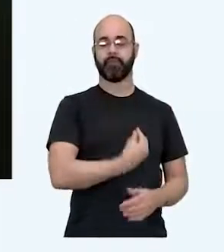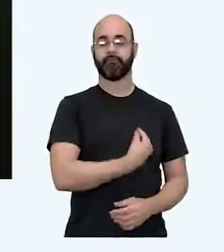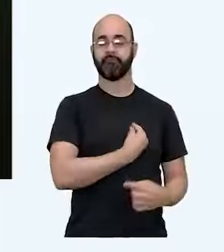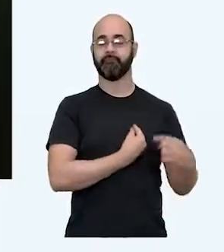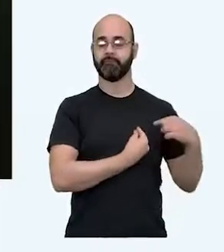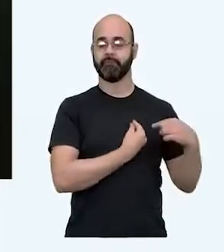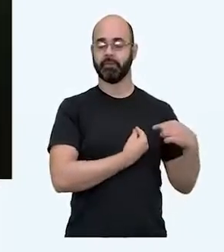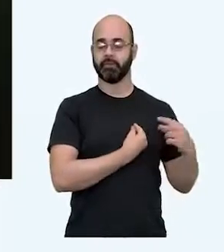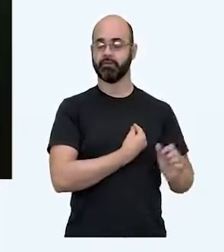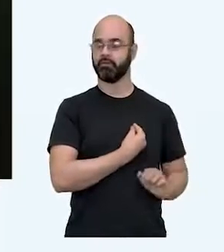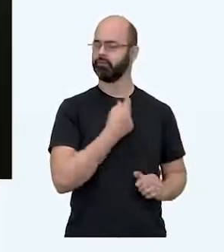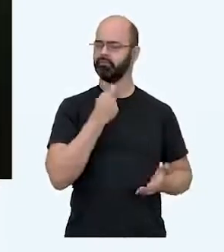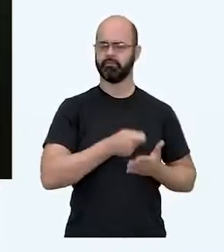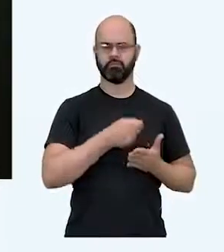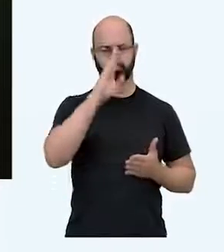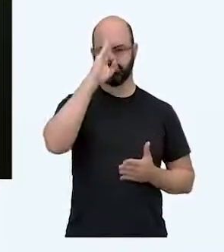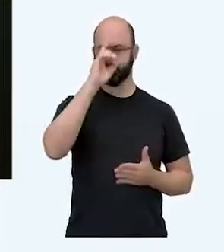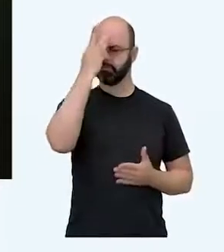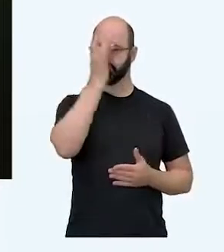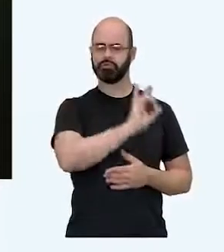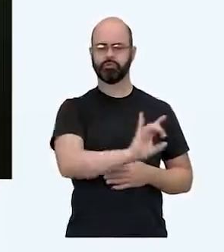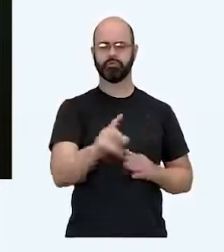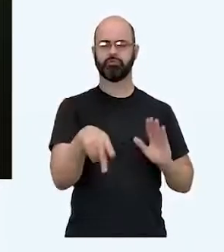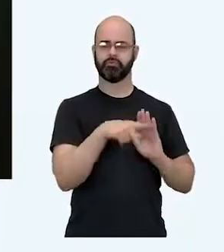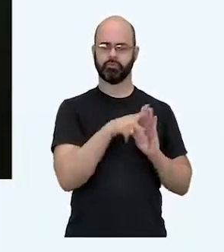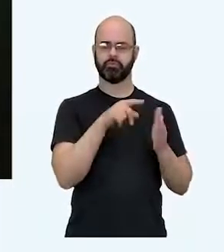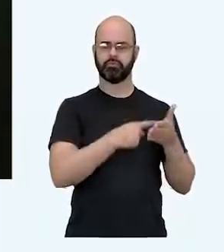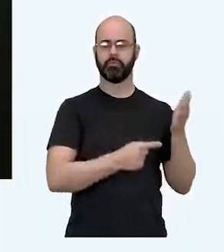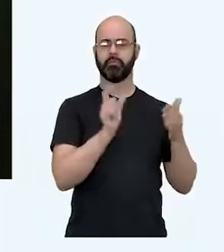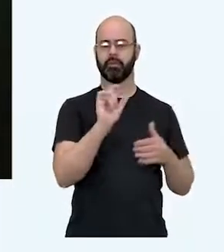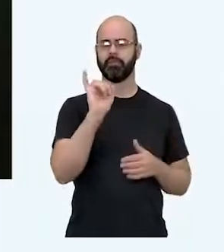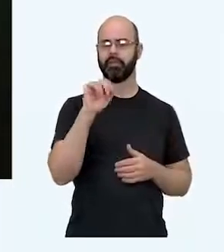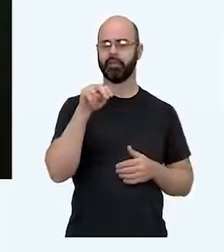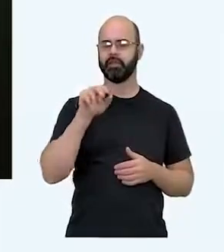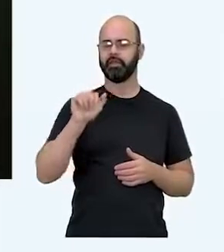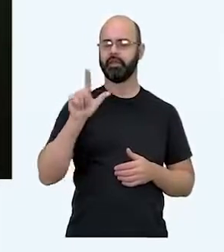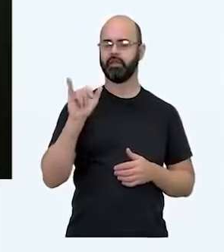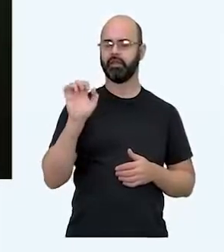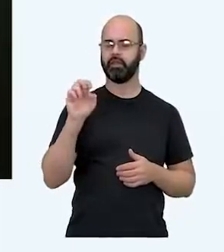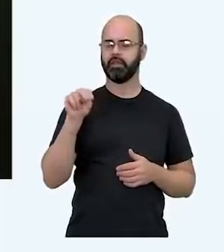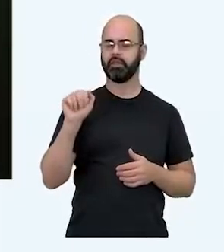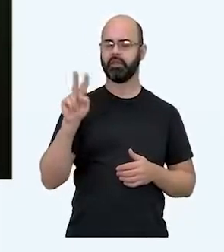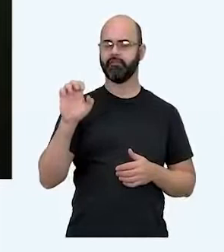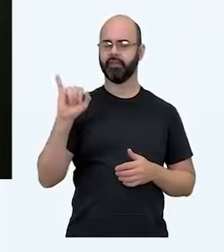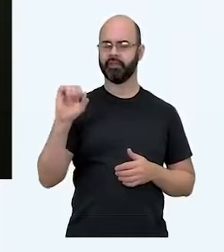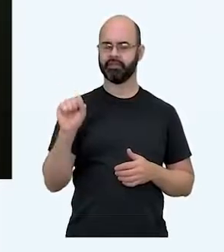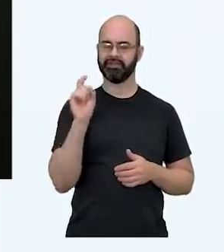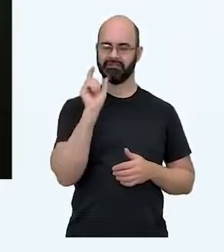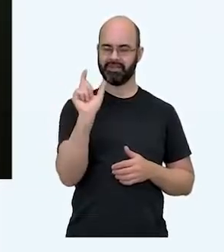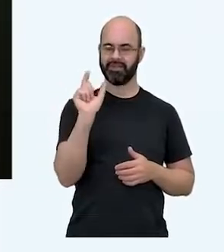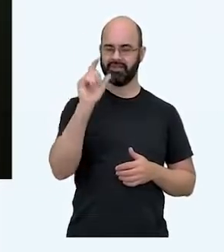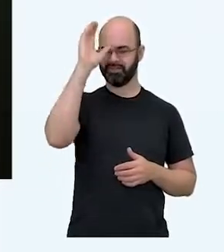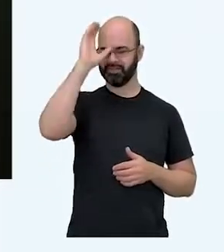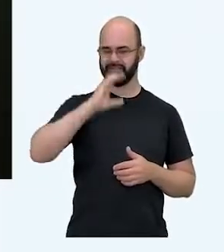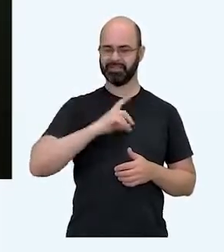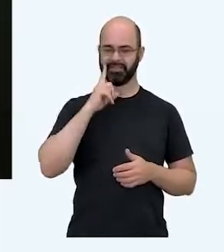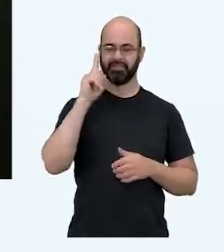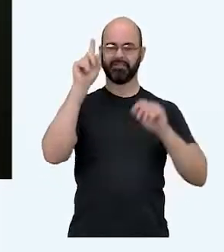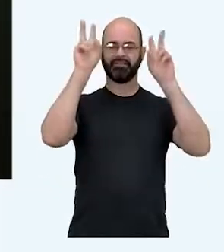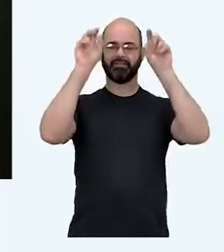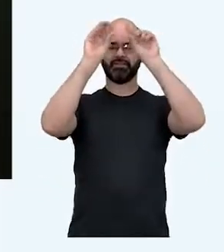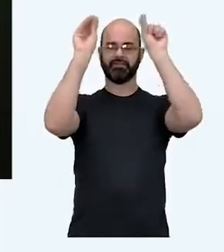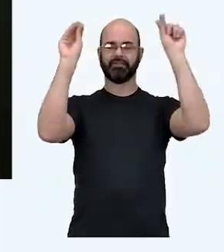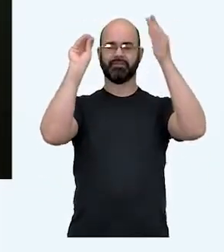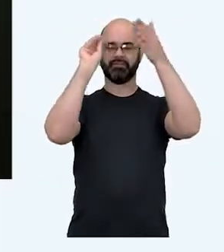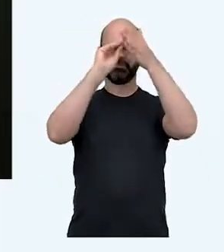exemplo, e por isso são chamados de inalienáveis. Não é à toa que a expressão cidadão aparece no título